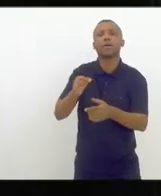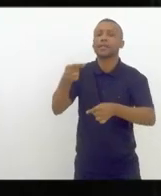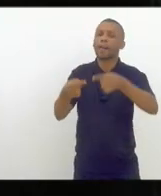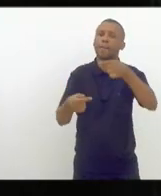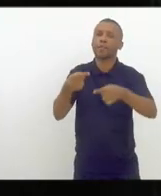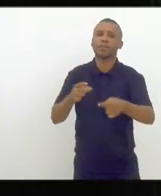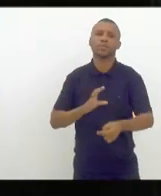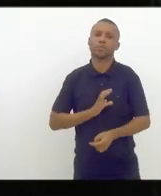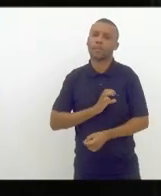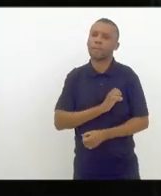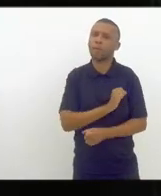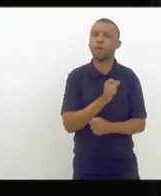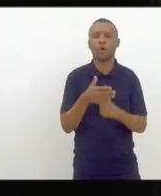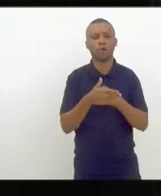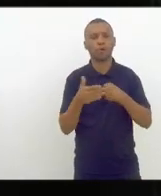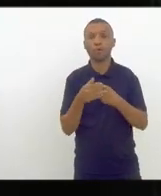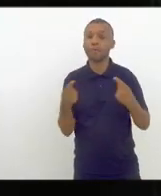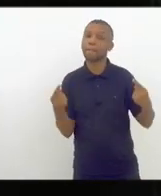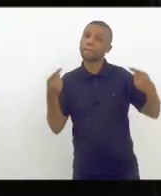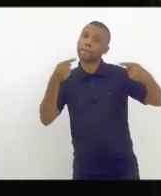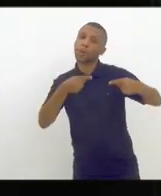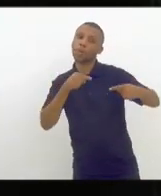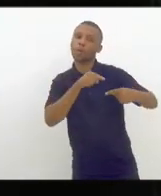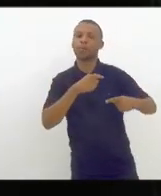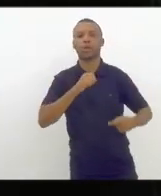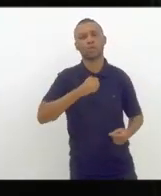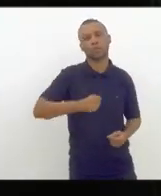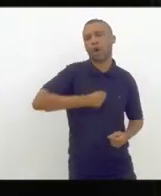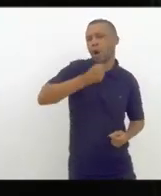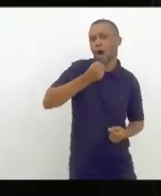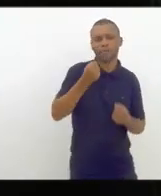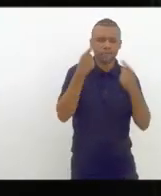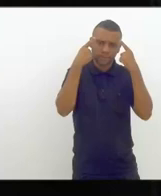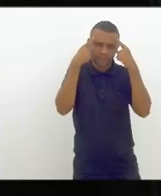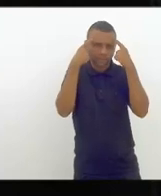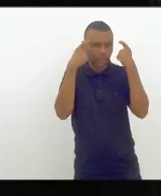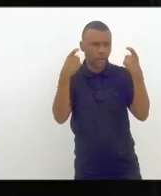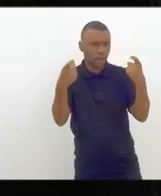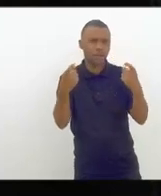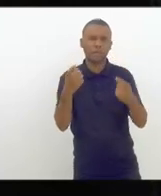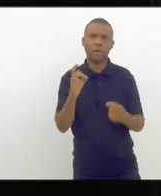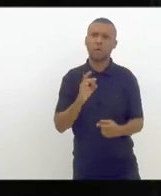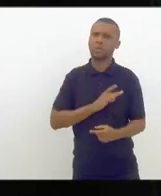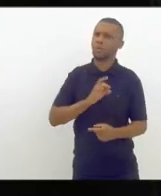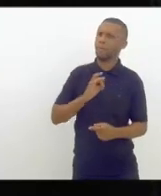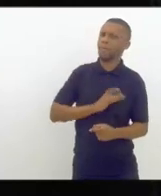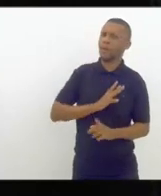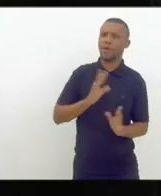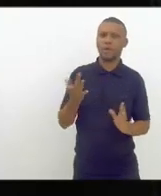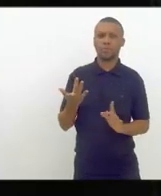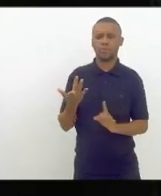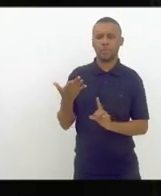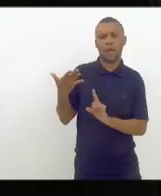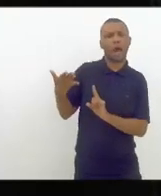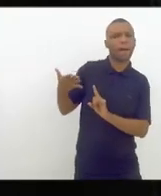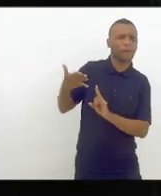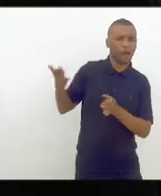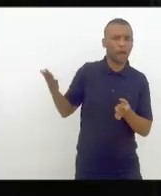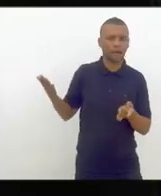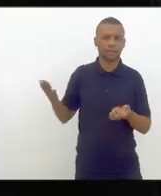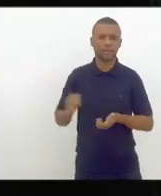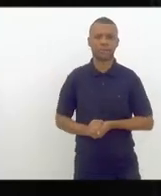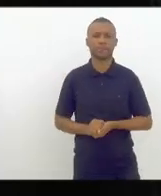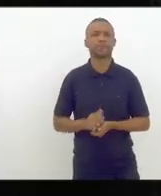afeto, em contraposição a uma política do ódio, da violência, do medo e das ameaças. Eu quero